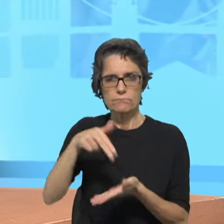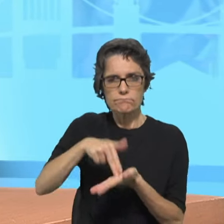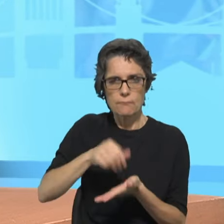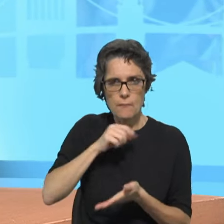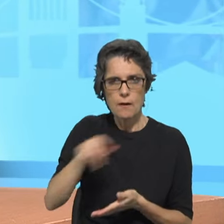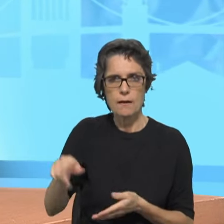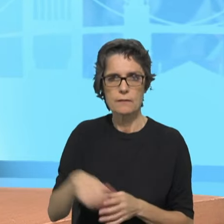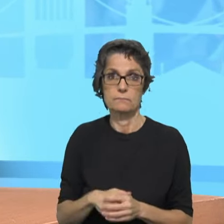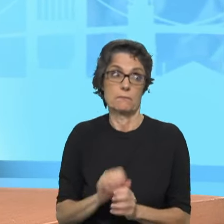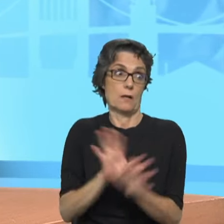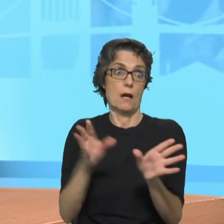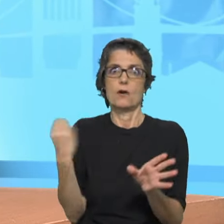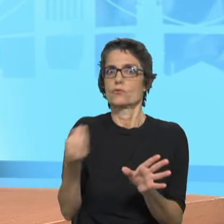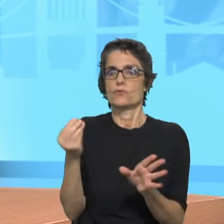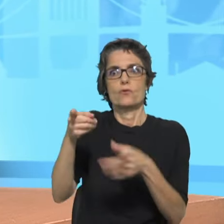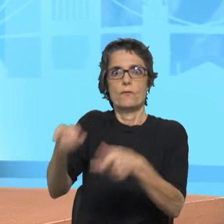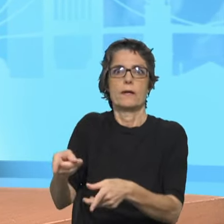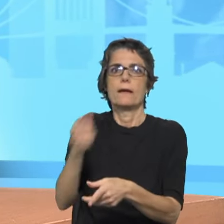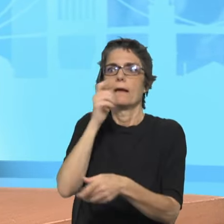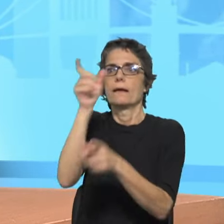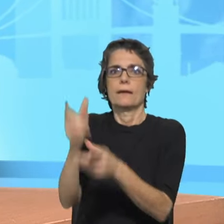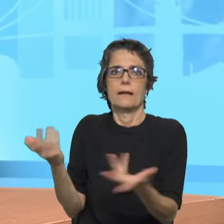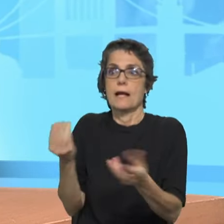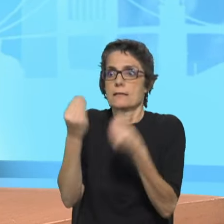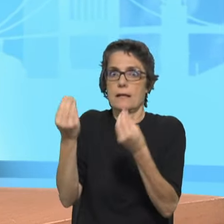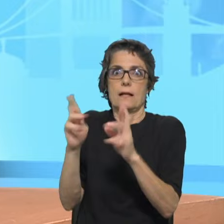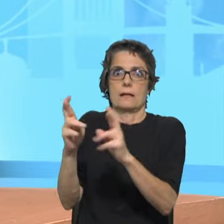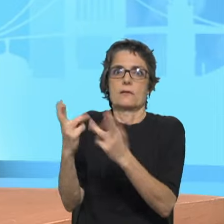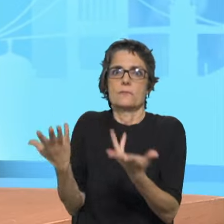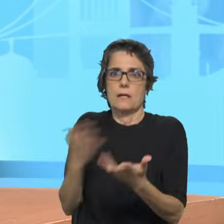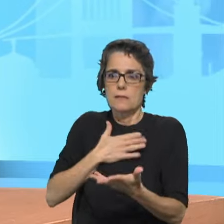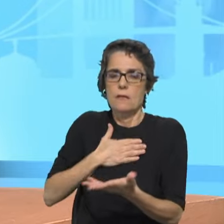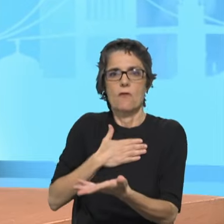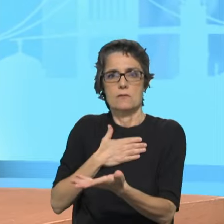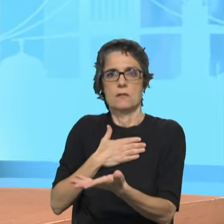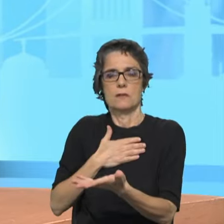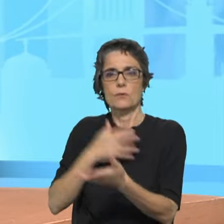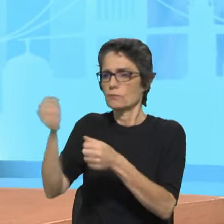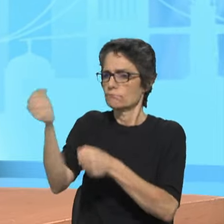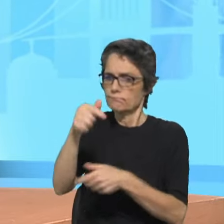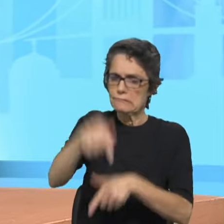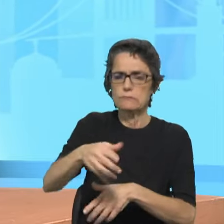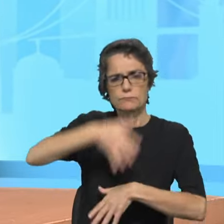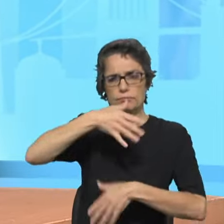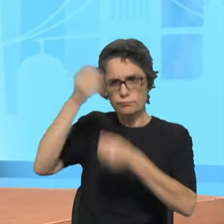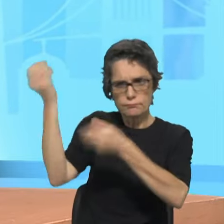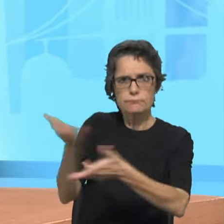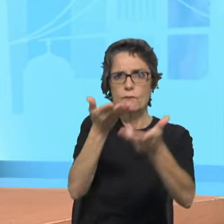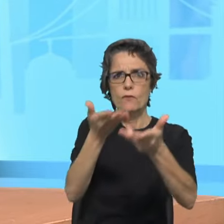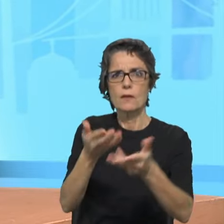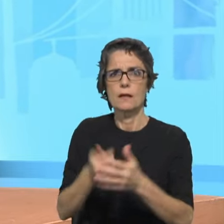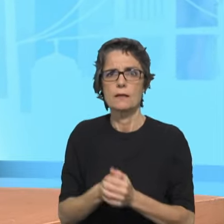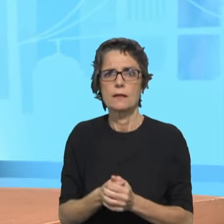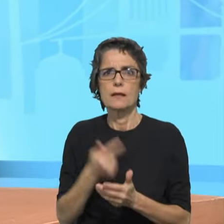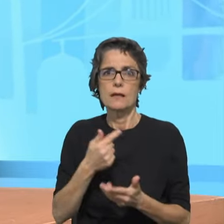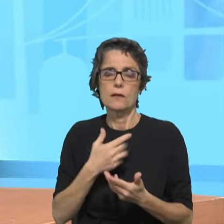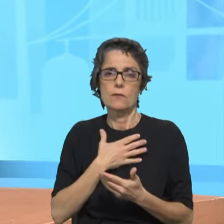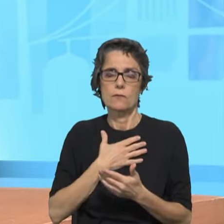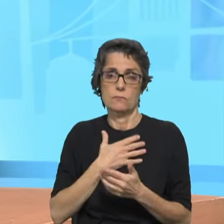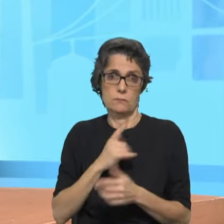são também a nossa esperança. E eu gostaria, isto enfim já é uma reflexão pessoal, também como professora,